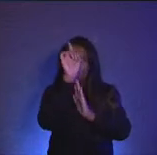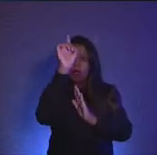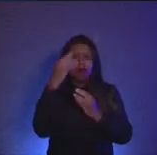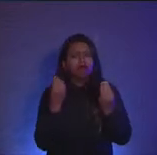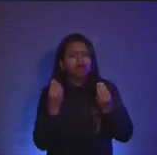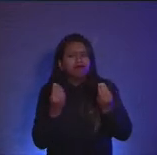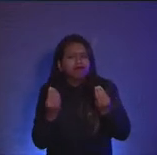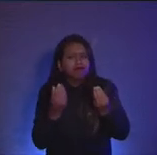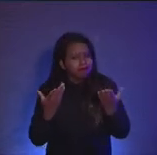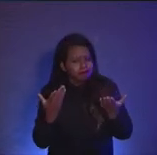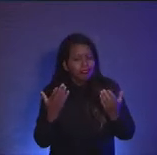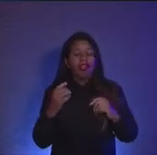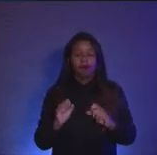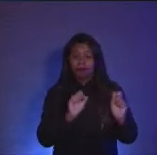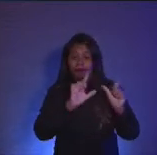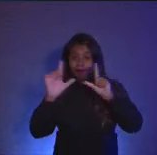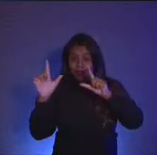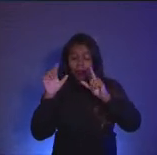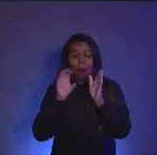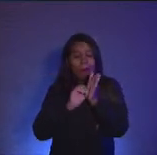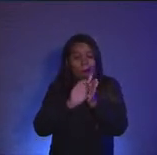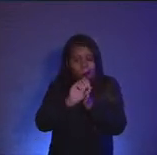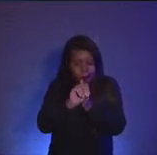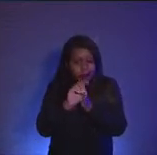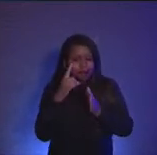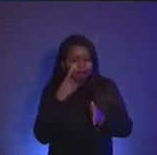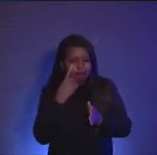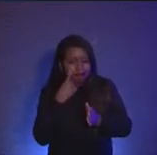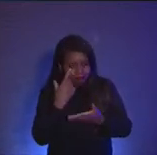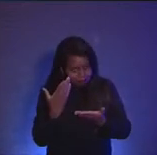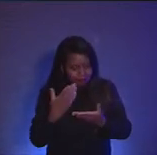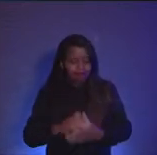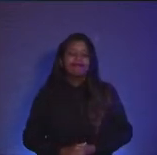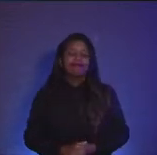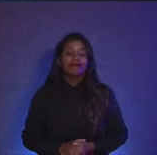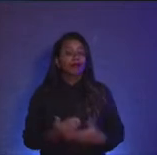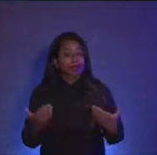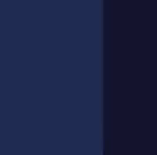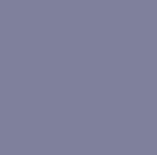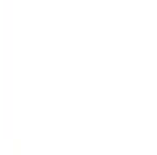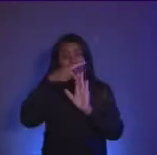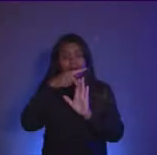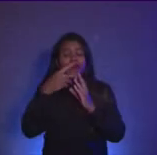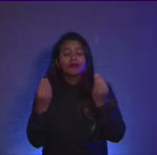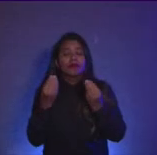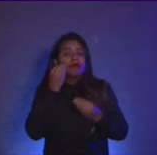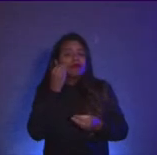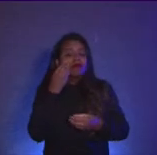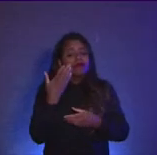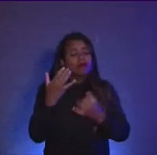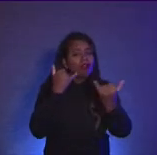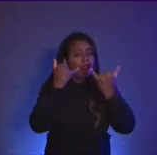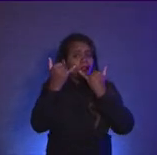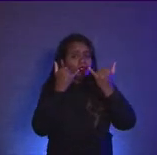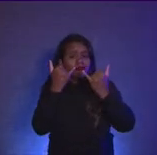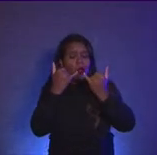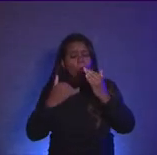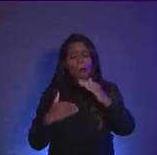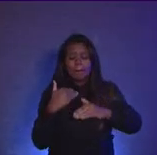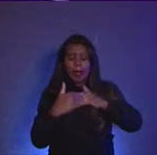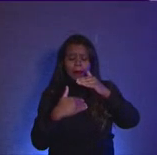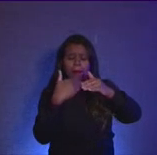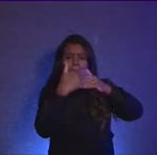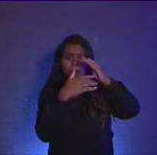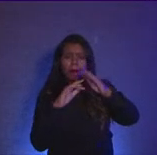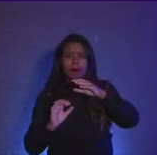vocês conseguirem interagir um pouquinho com a matéria. Bom, essa matéria a gente aborda dados sobre a evolução de meis